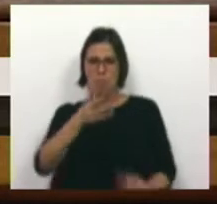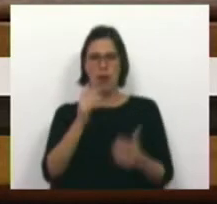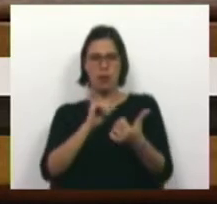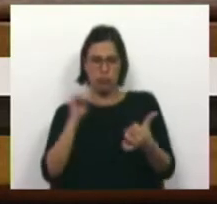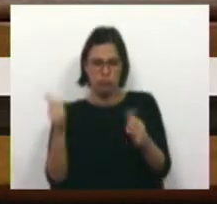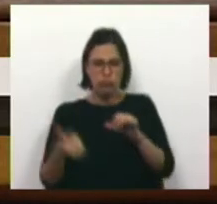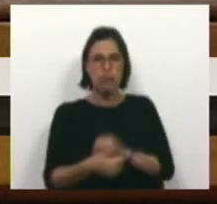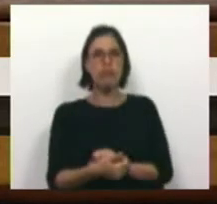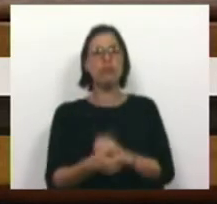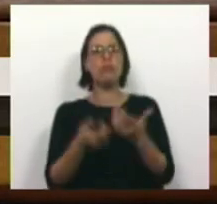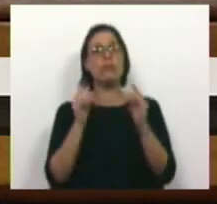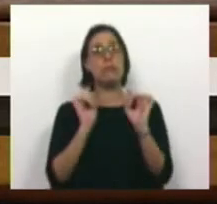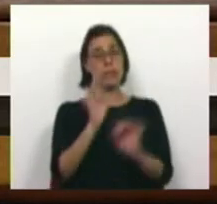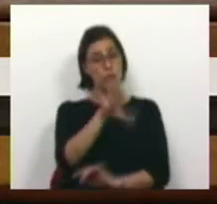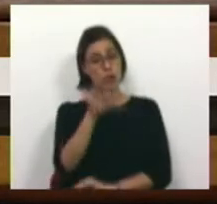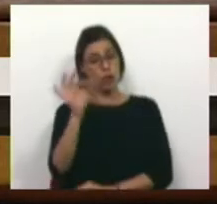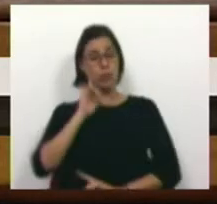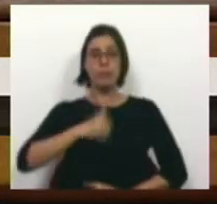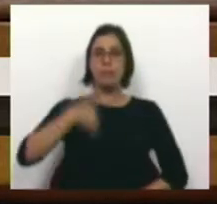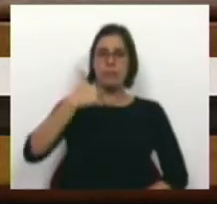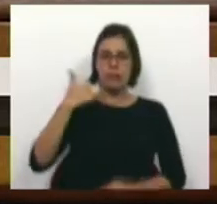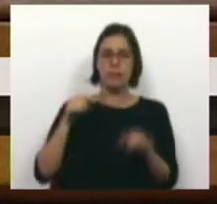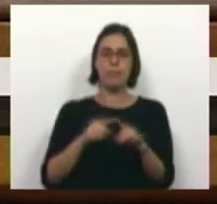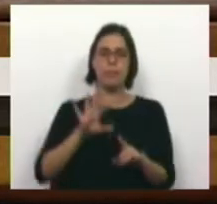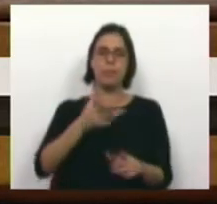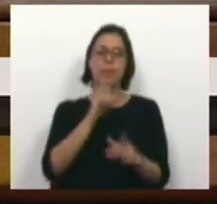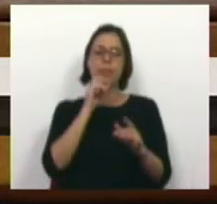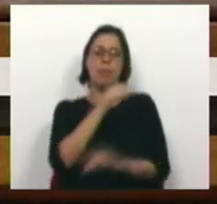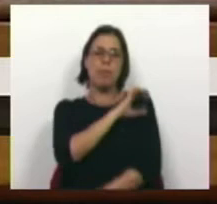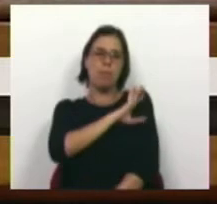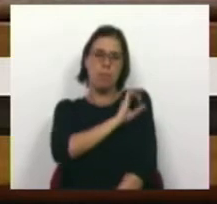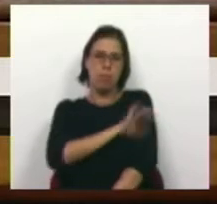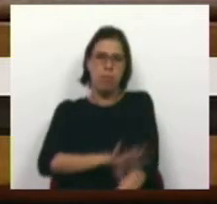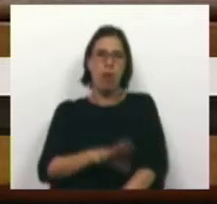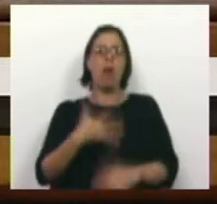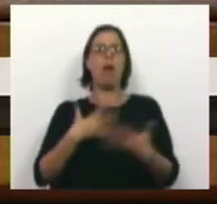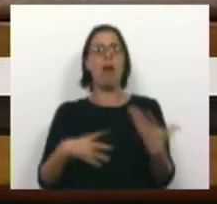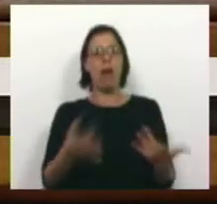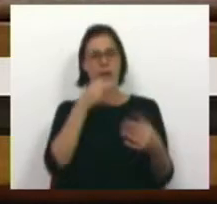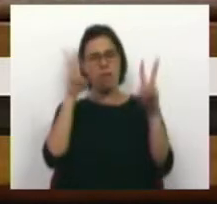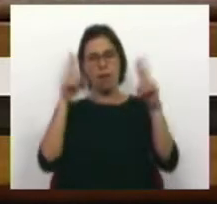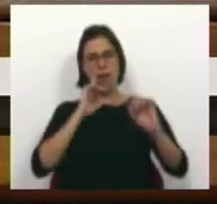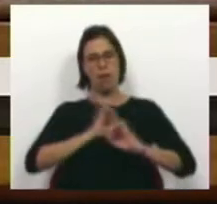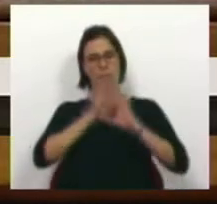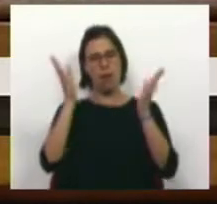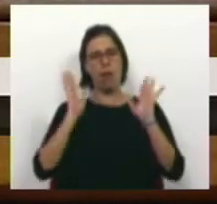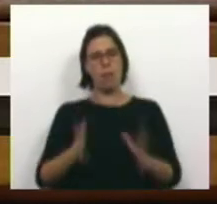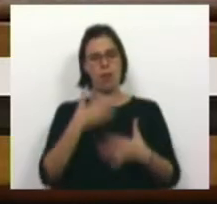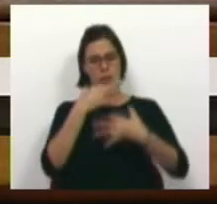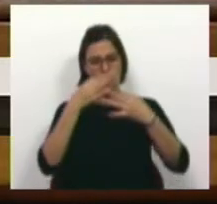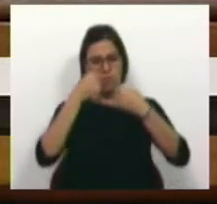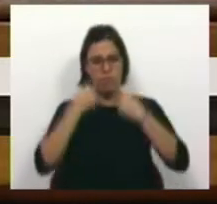mudado. É dessas escolhas imperativas que o país pobre quer que tratemos aqui com clareza e com